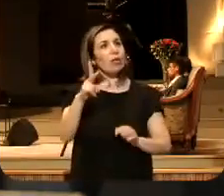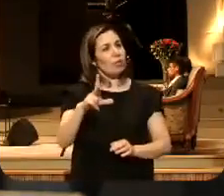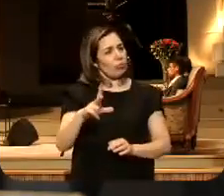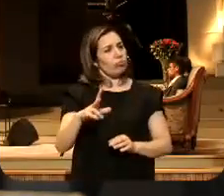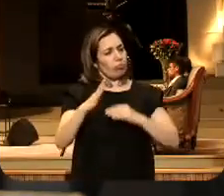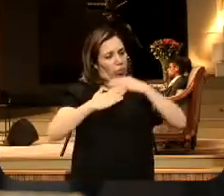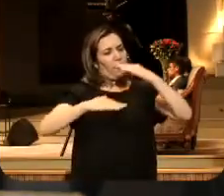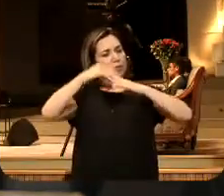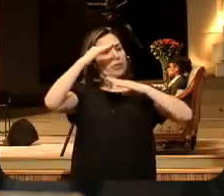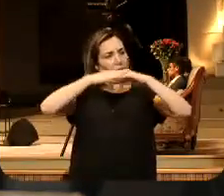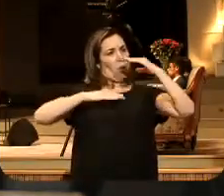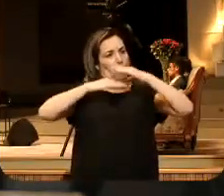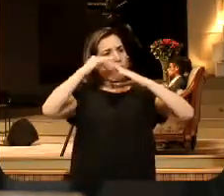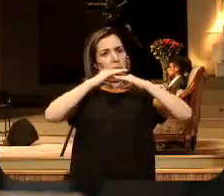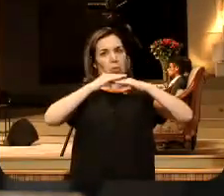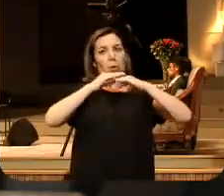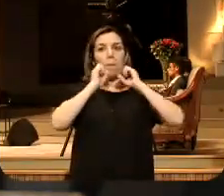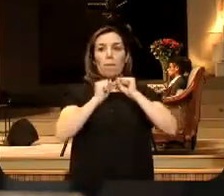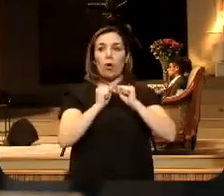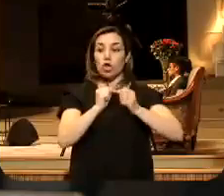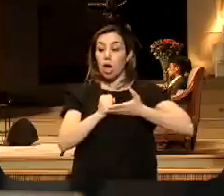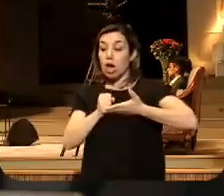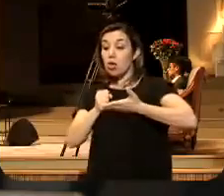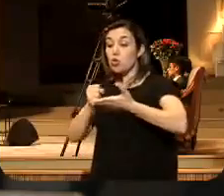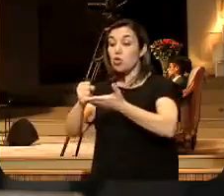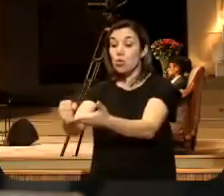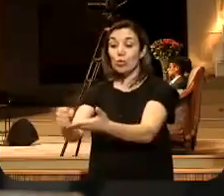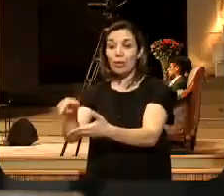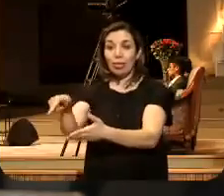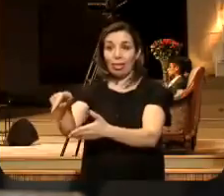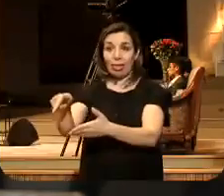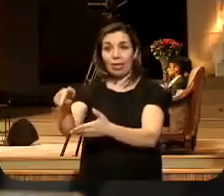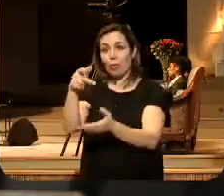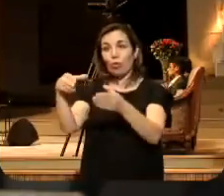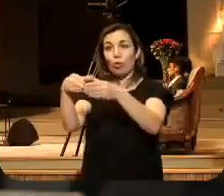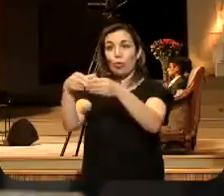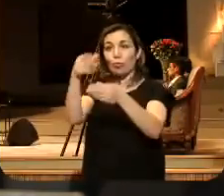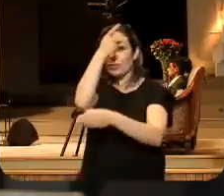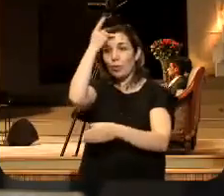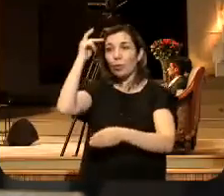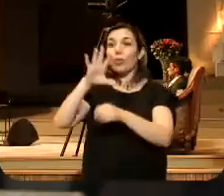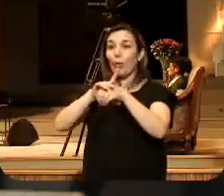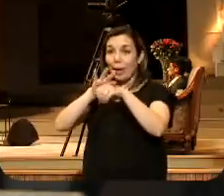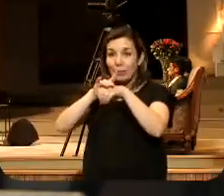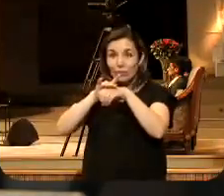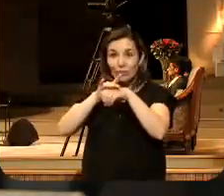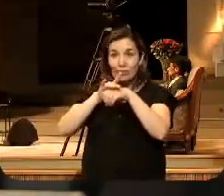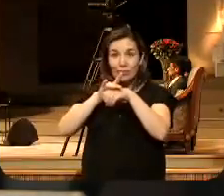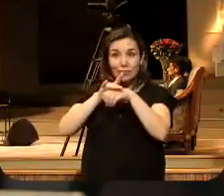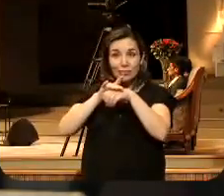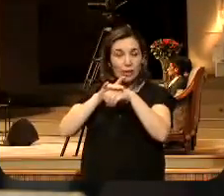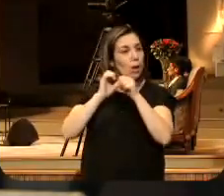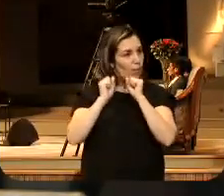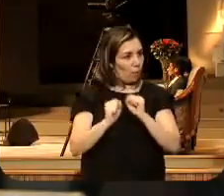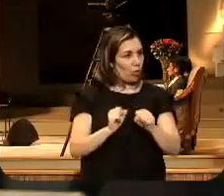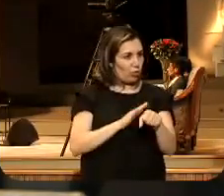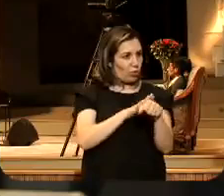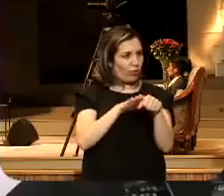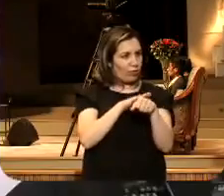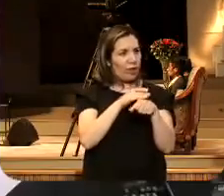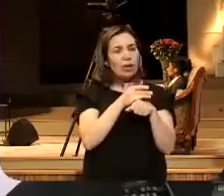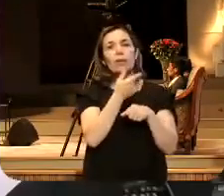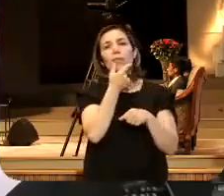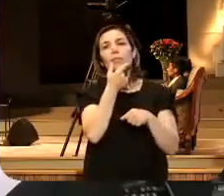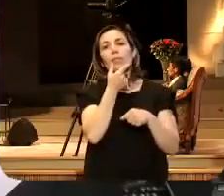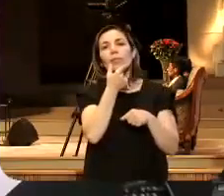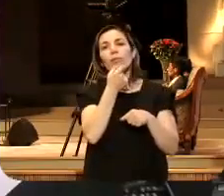você vai poder entrar em contato com o CFM da nossa igreja, com o Centro de Formação Ministerial. Falei com o pastor Carlos ainda hoje, e